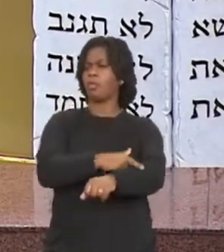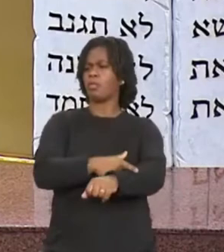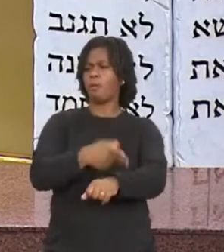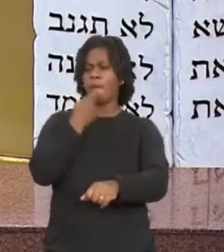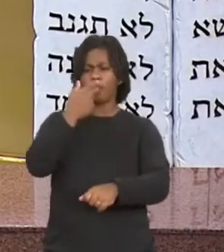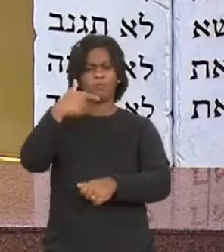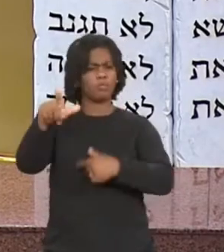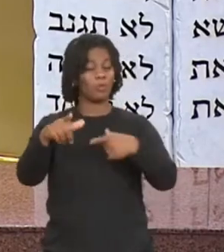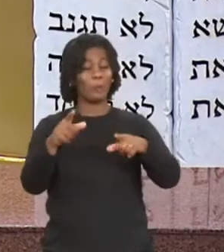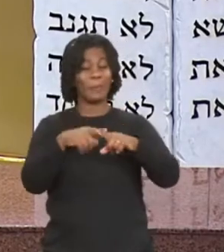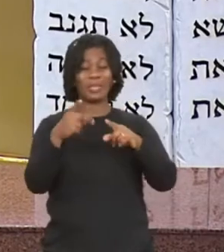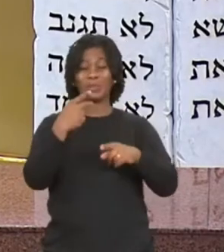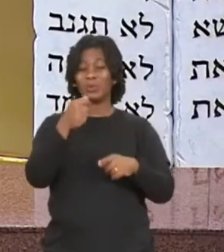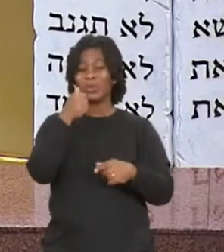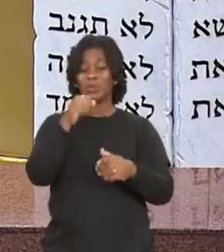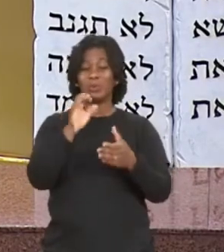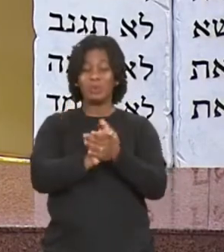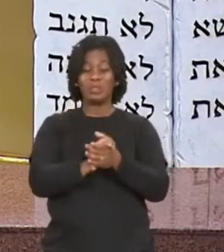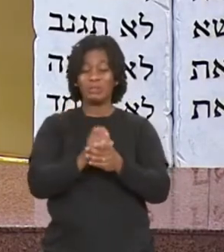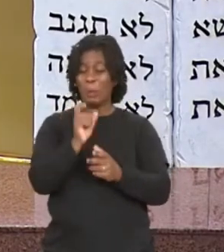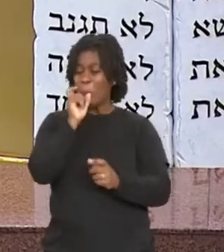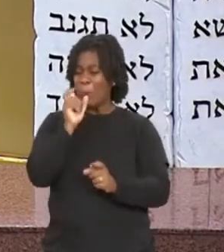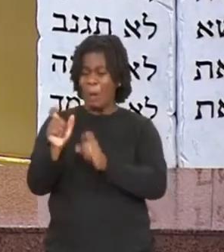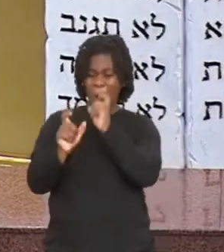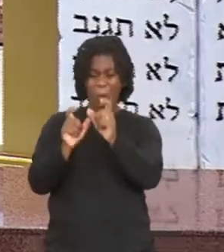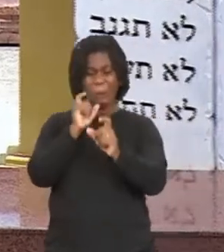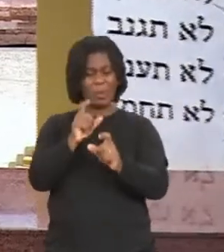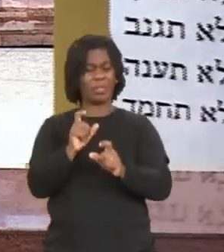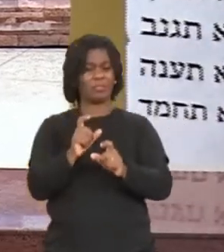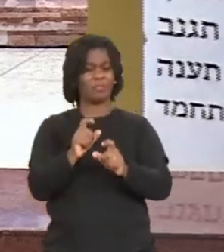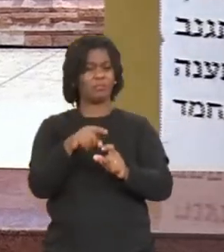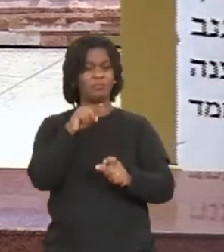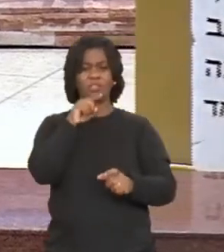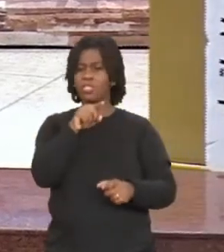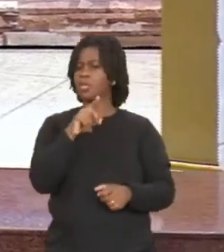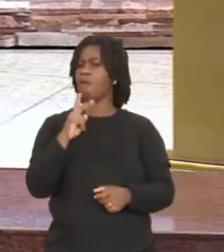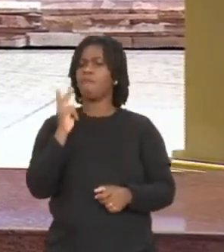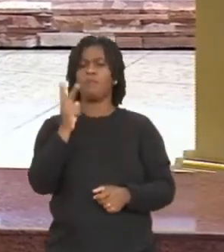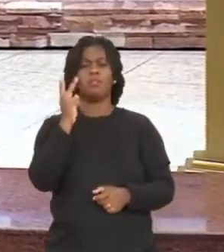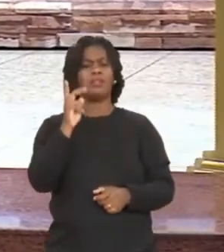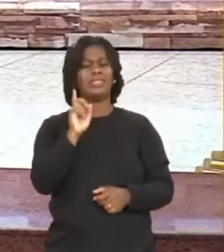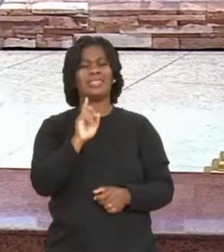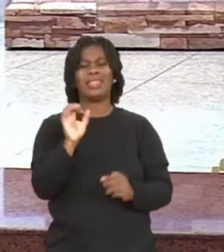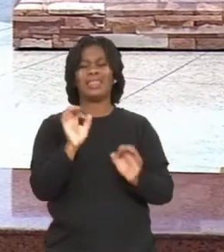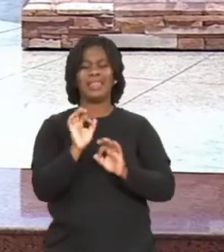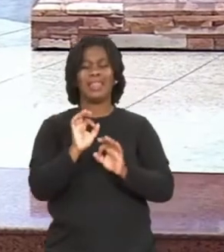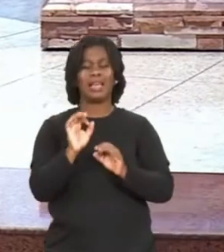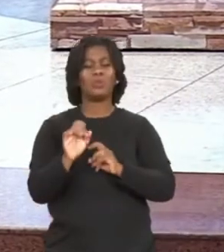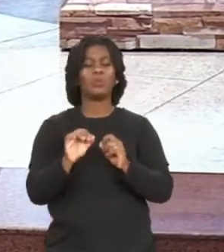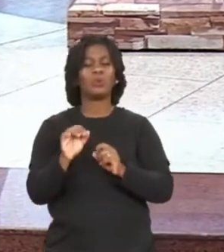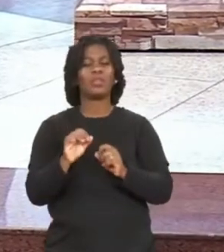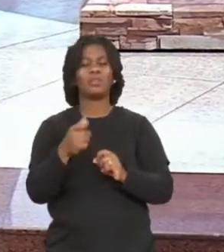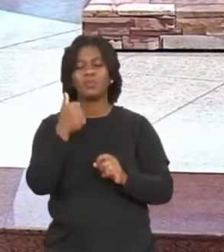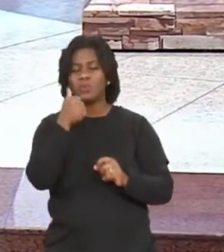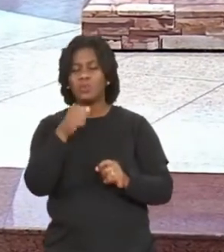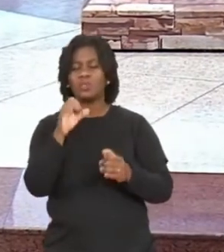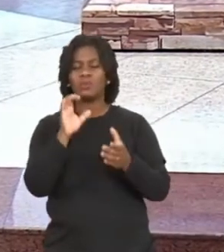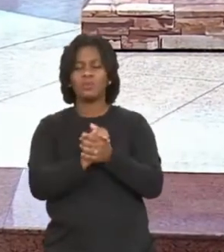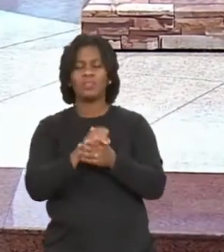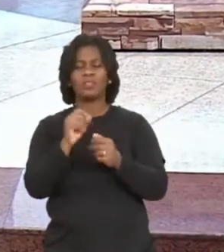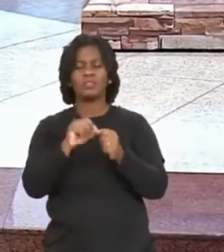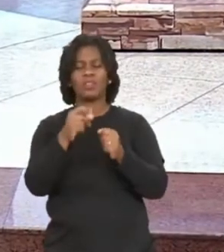ela. Você não valoriza o quanto ela soma na sua vida.